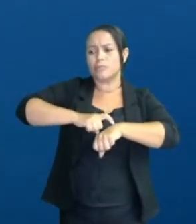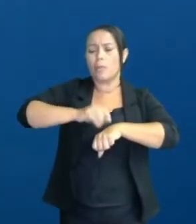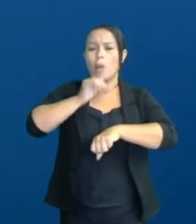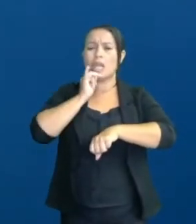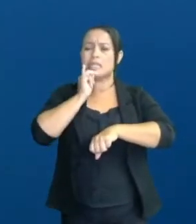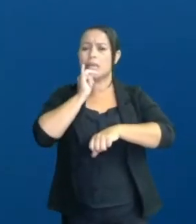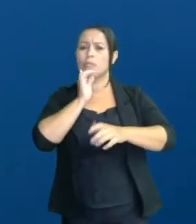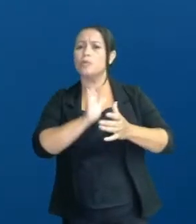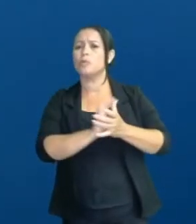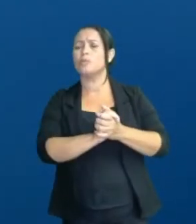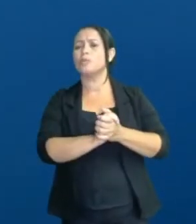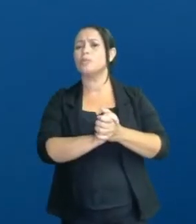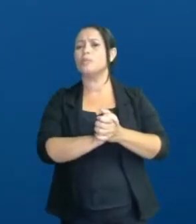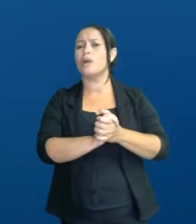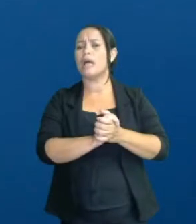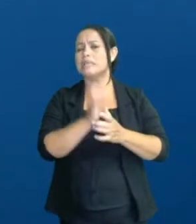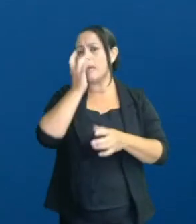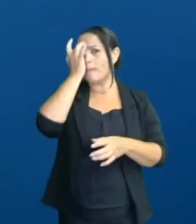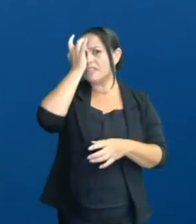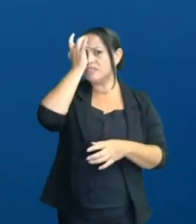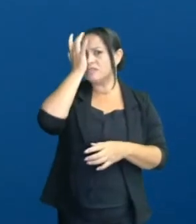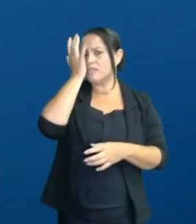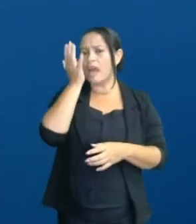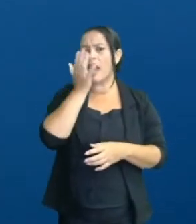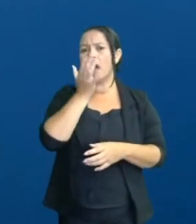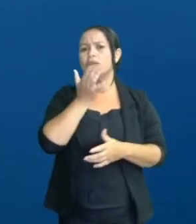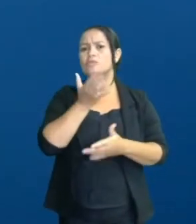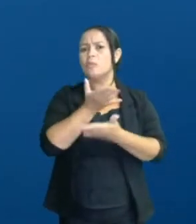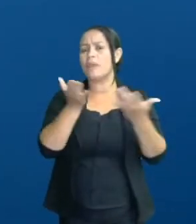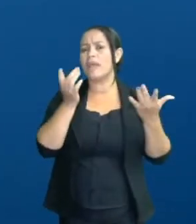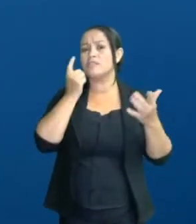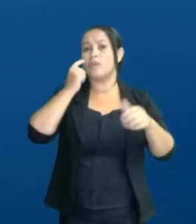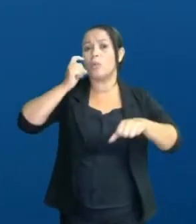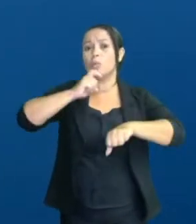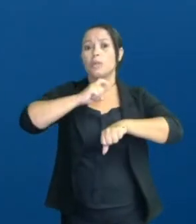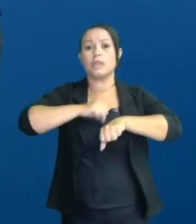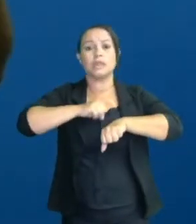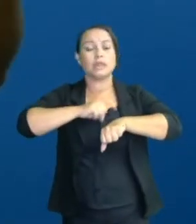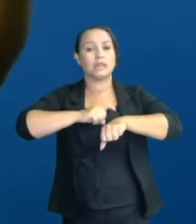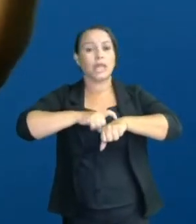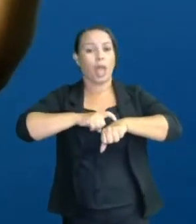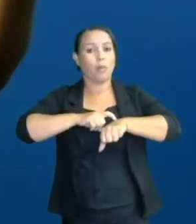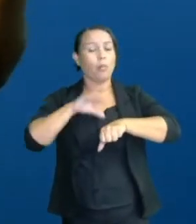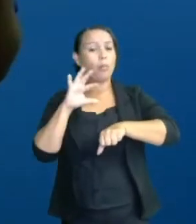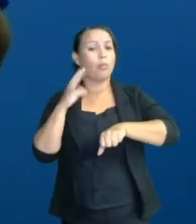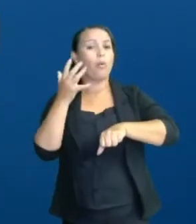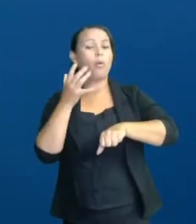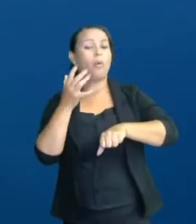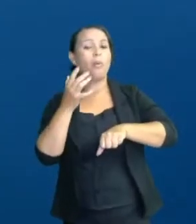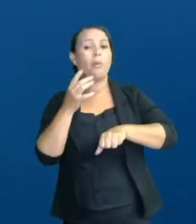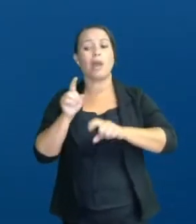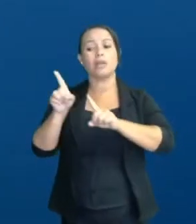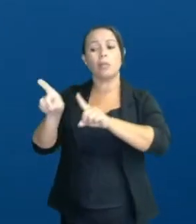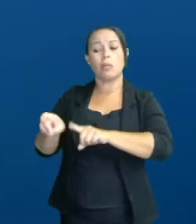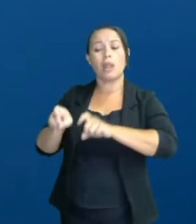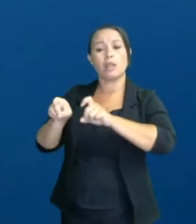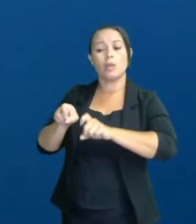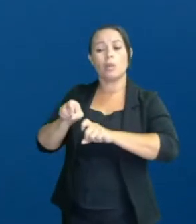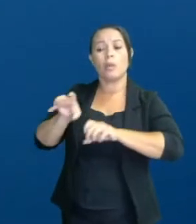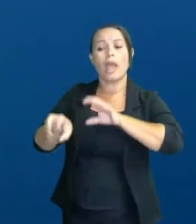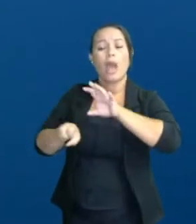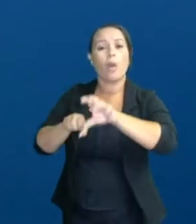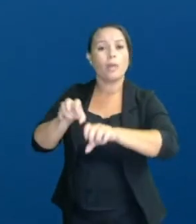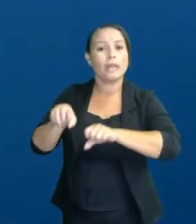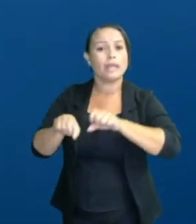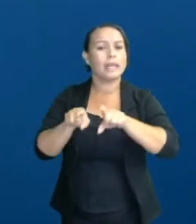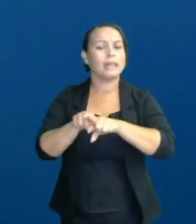Por exemplo, seria mais fácil para eles medir o tempo entre o plantio e o cultivo.